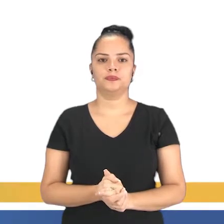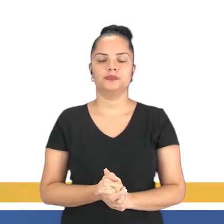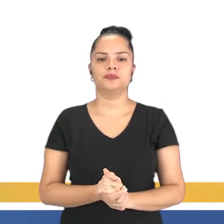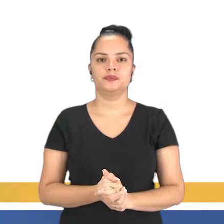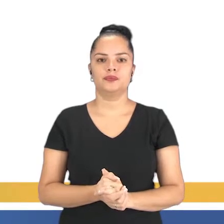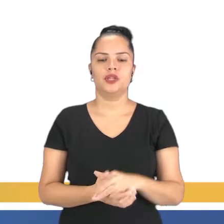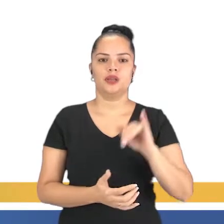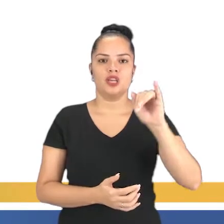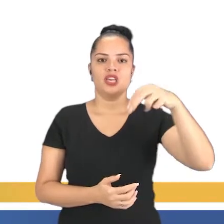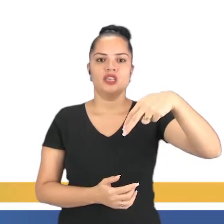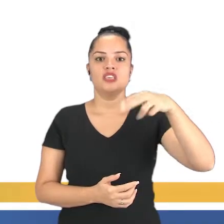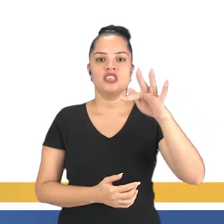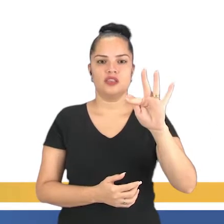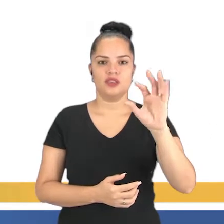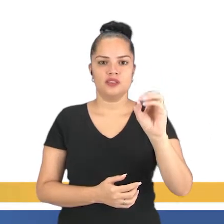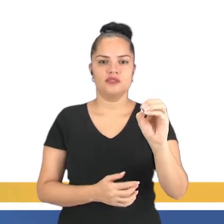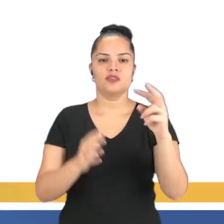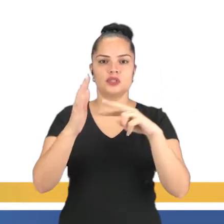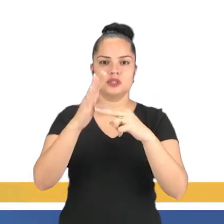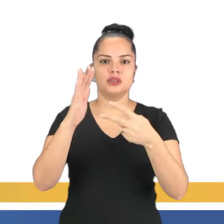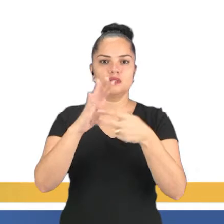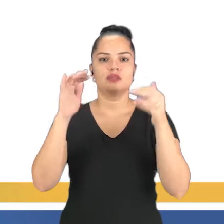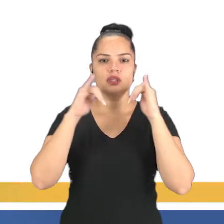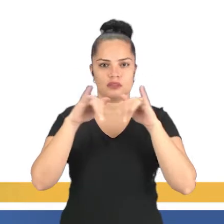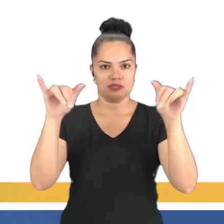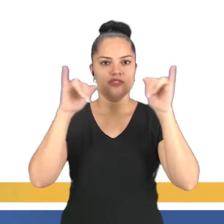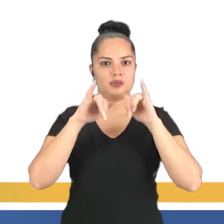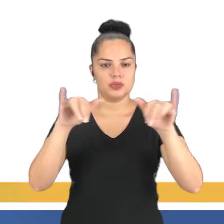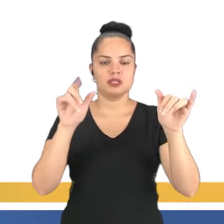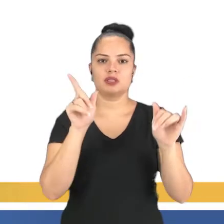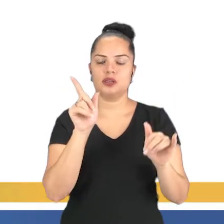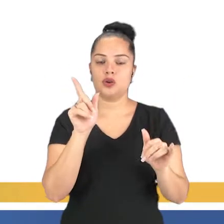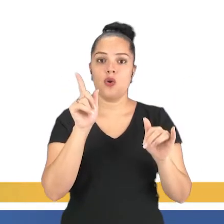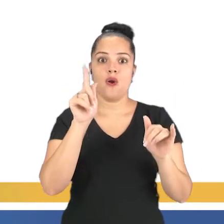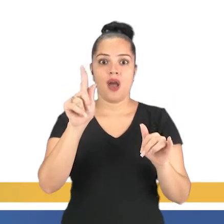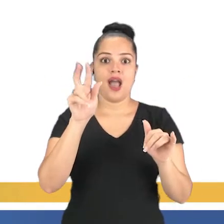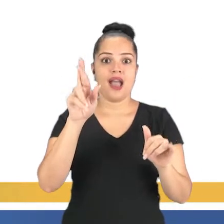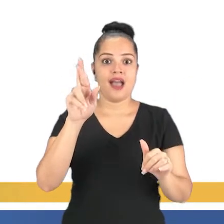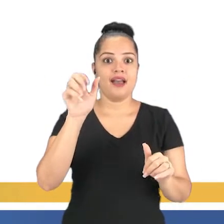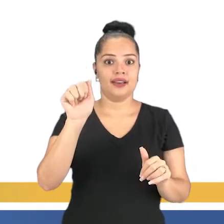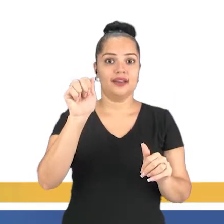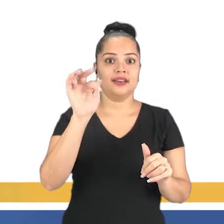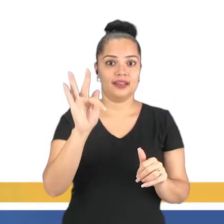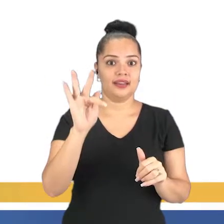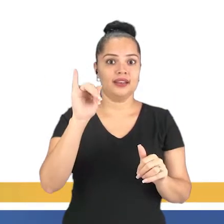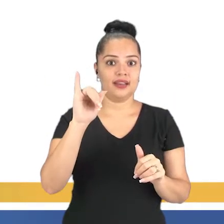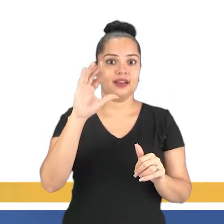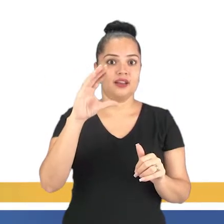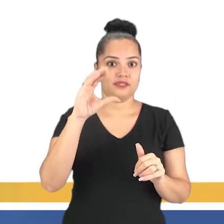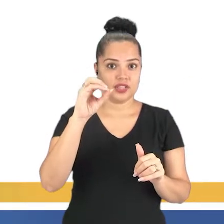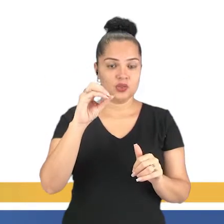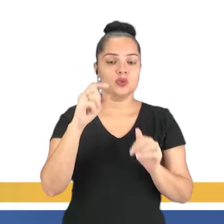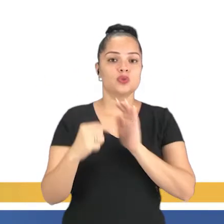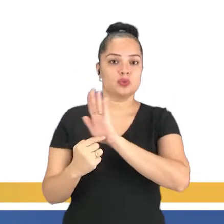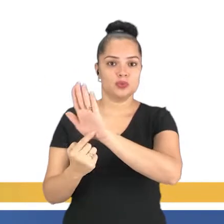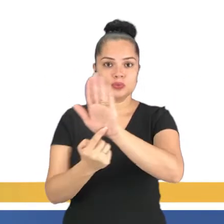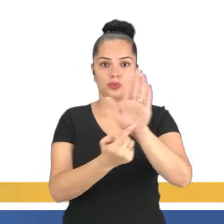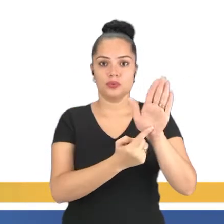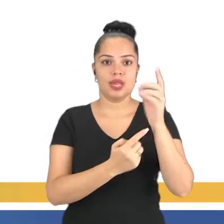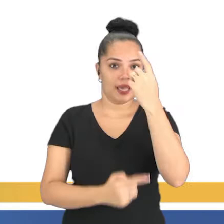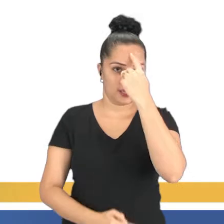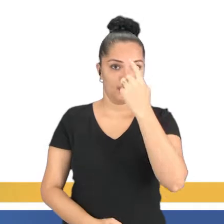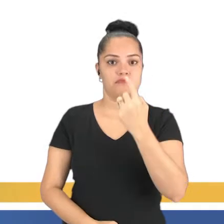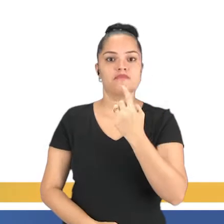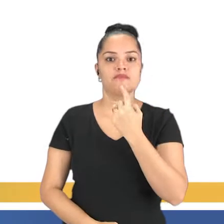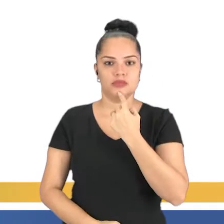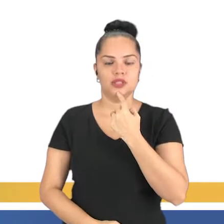Dessa forma, info entendemos como informação e o gráfico entendemos imagem e ilustração, certo? Podemos